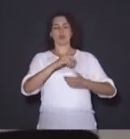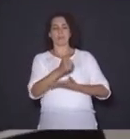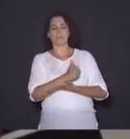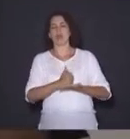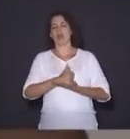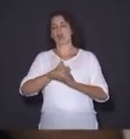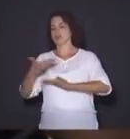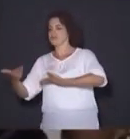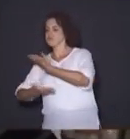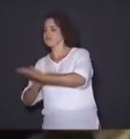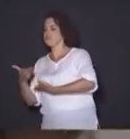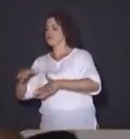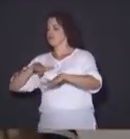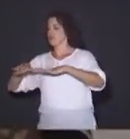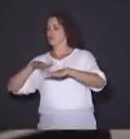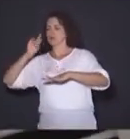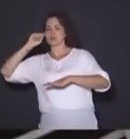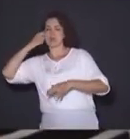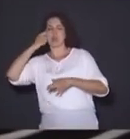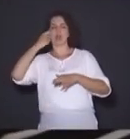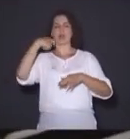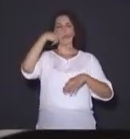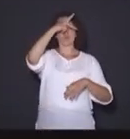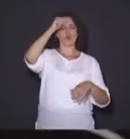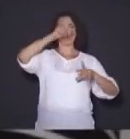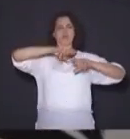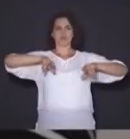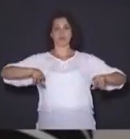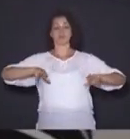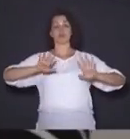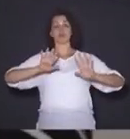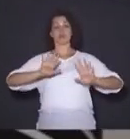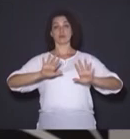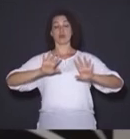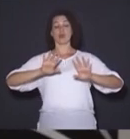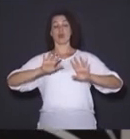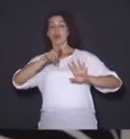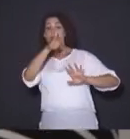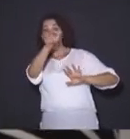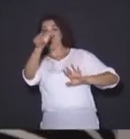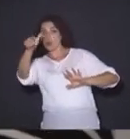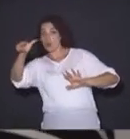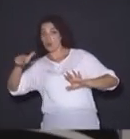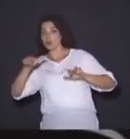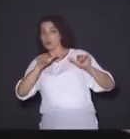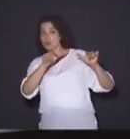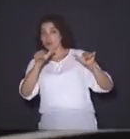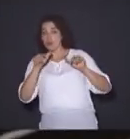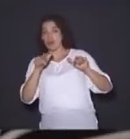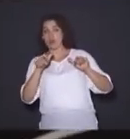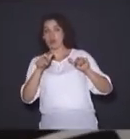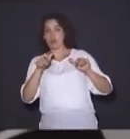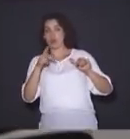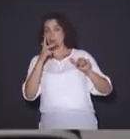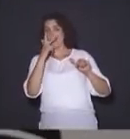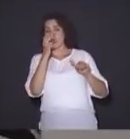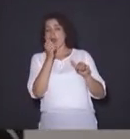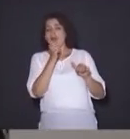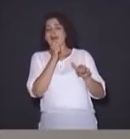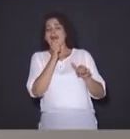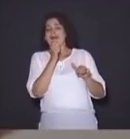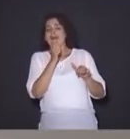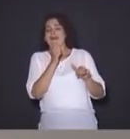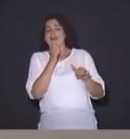negro as prefeituras estados e 60 em outros lugares se você vai encontrar esse estágio como se fosse uma implantação